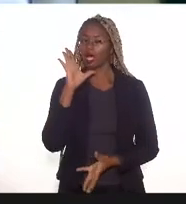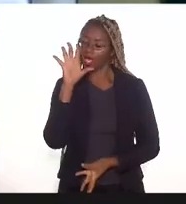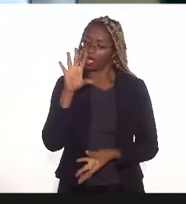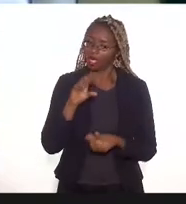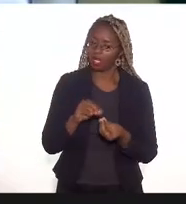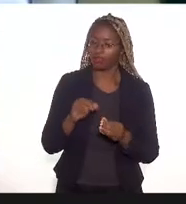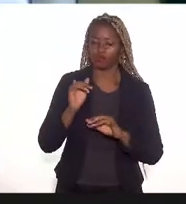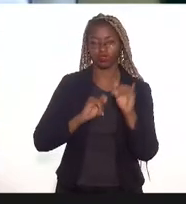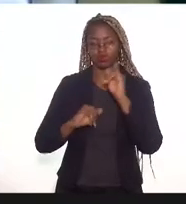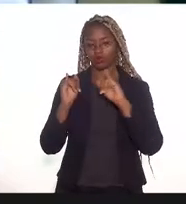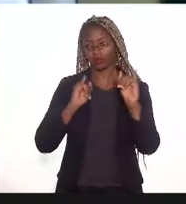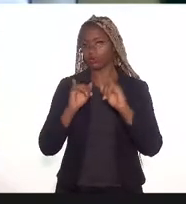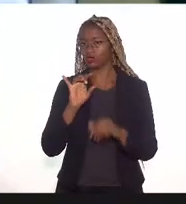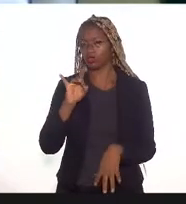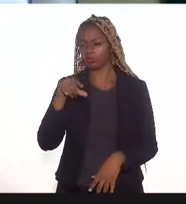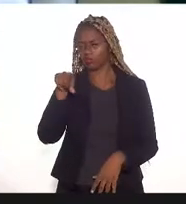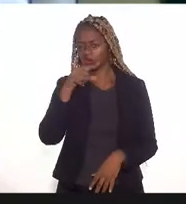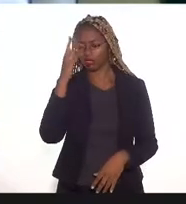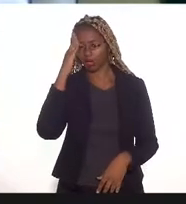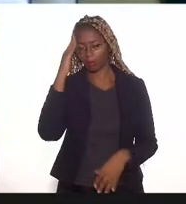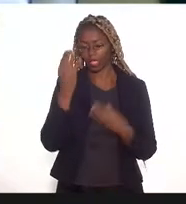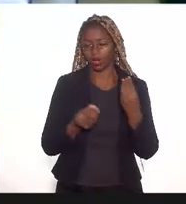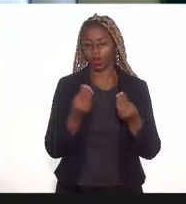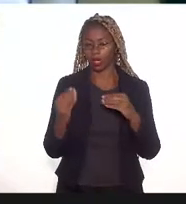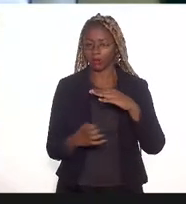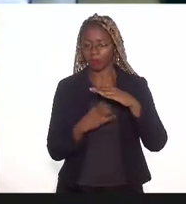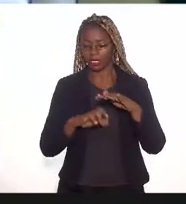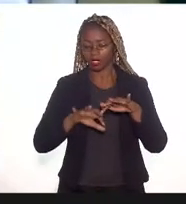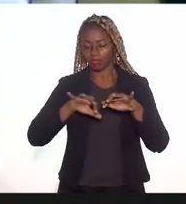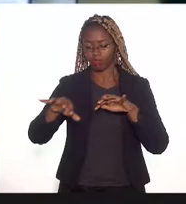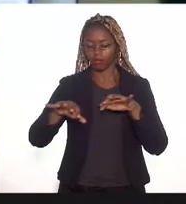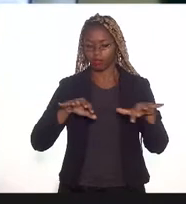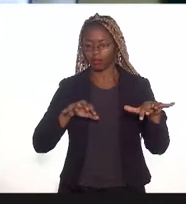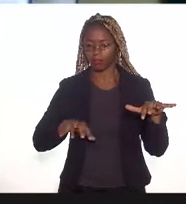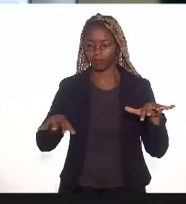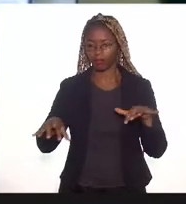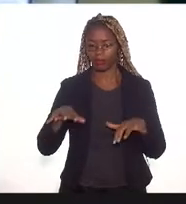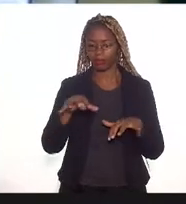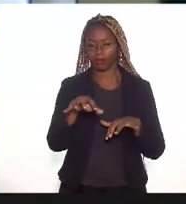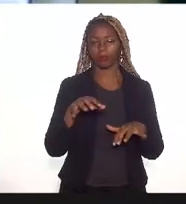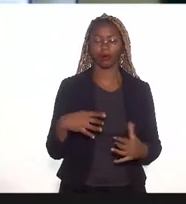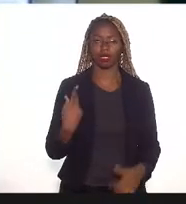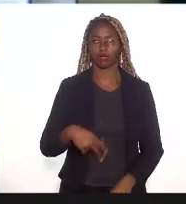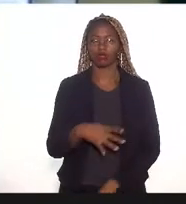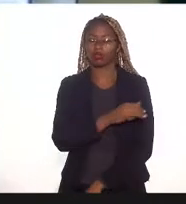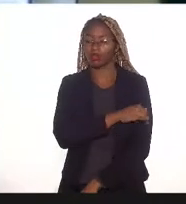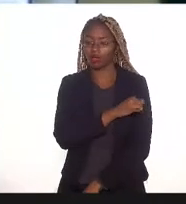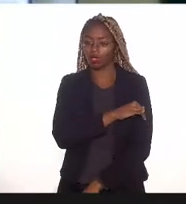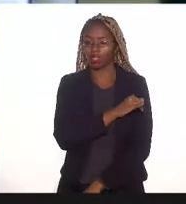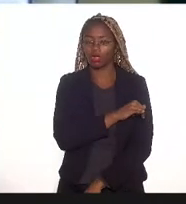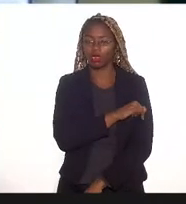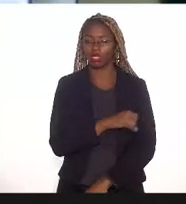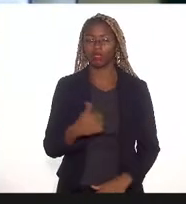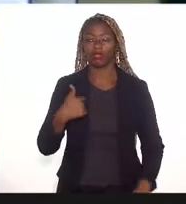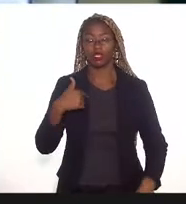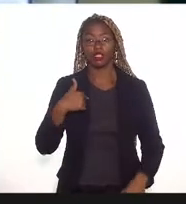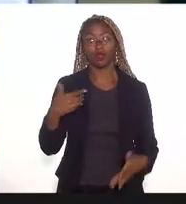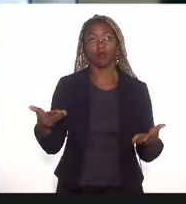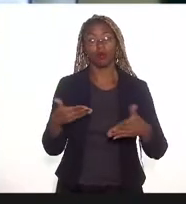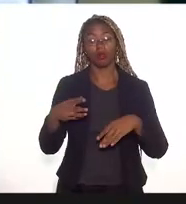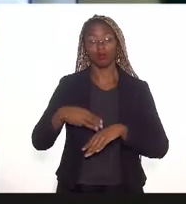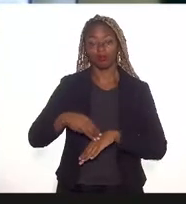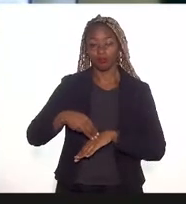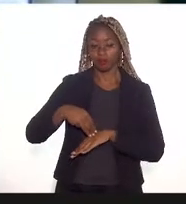minha formação é em Direito, um MBA em Direito Tributário pela Fundação do Rio de Janeiro, e hoje em dia sou mestrando em